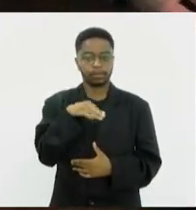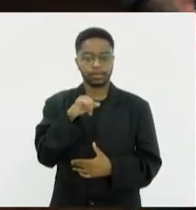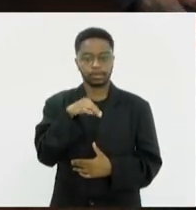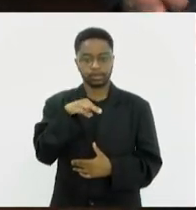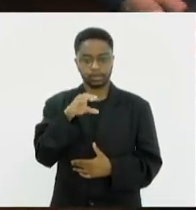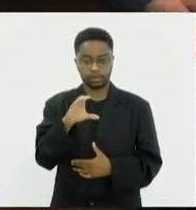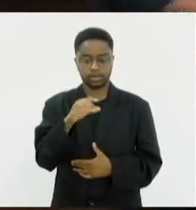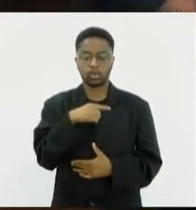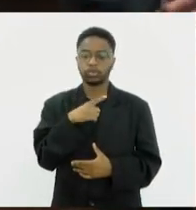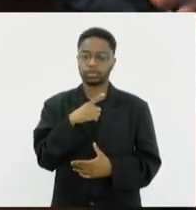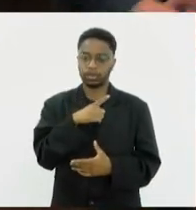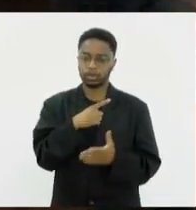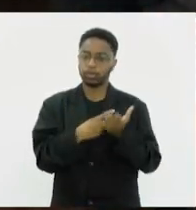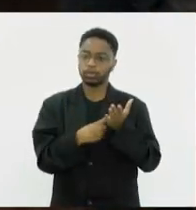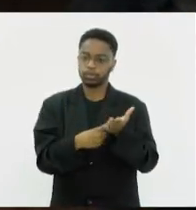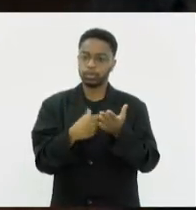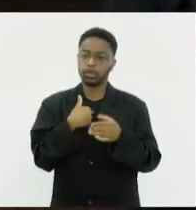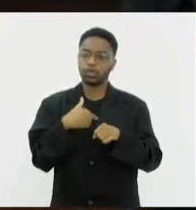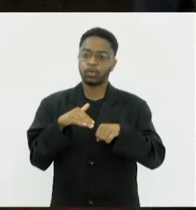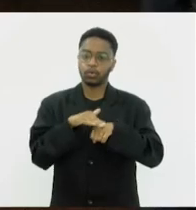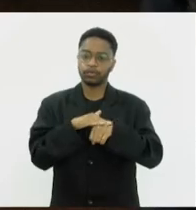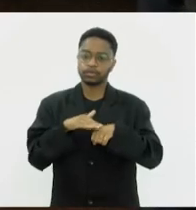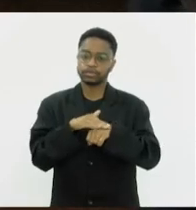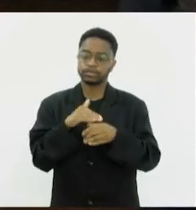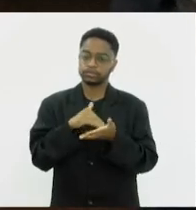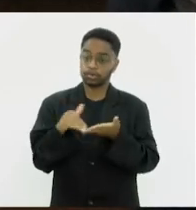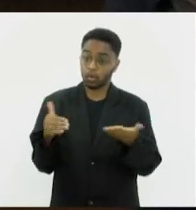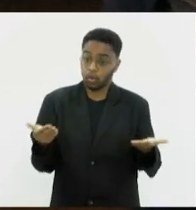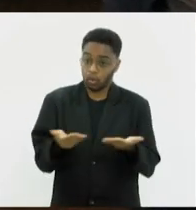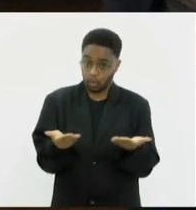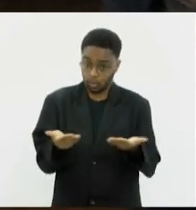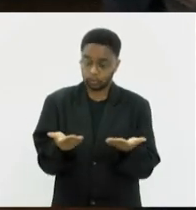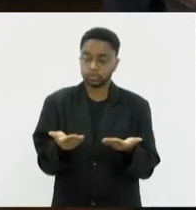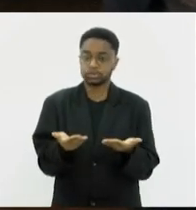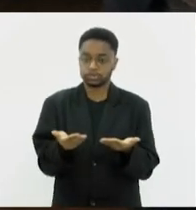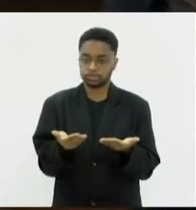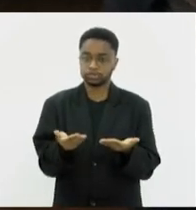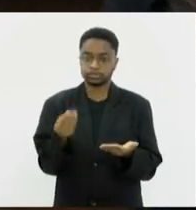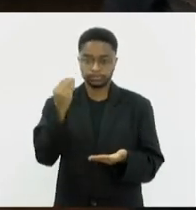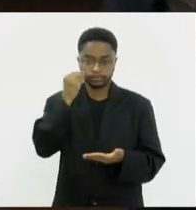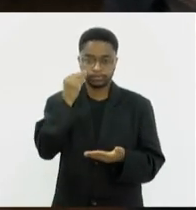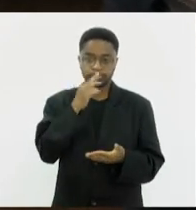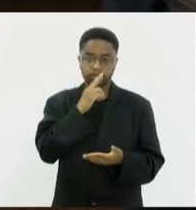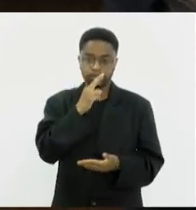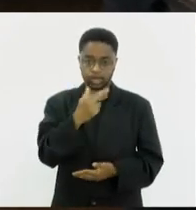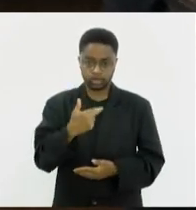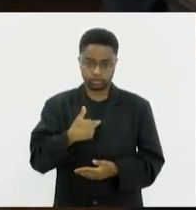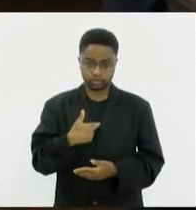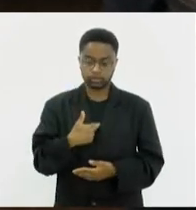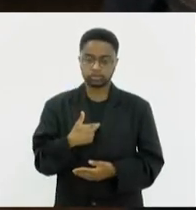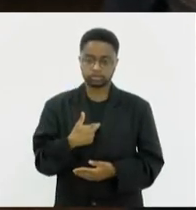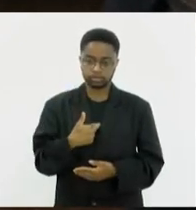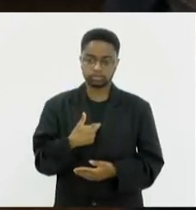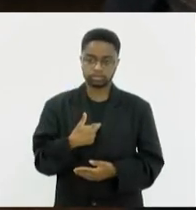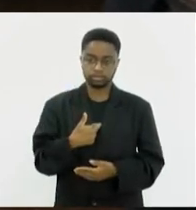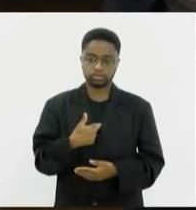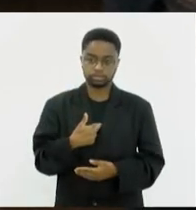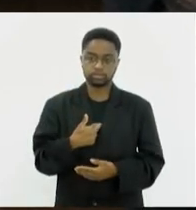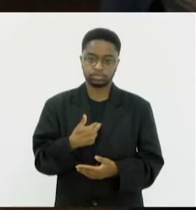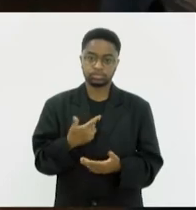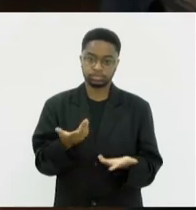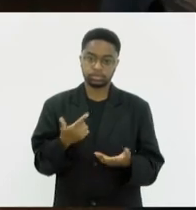vou conversar com a secretária hoje ainda, para ver que resposta ela nos traz, e eu ligo para o senhor